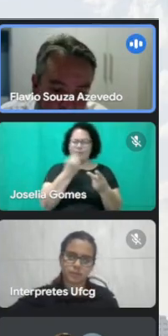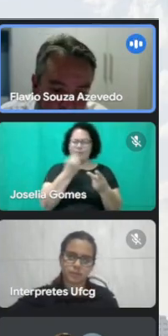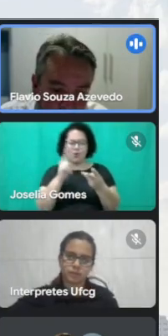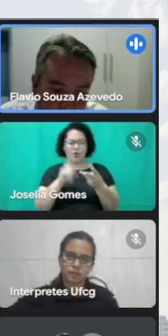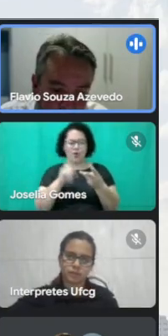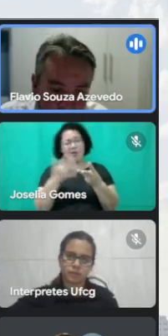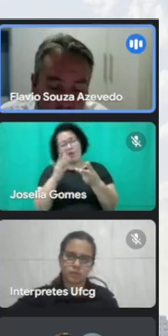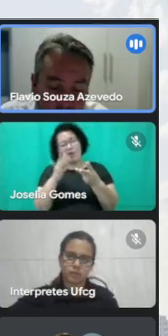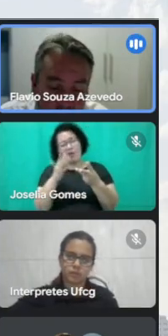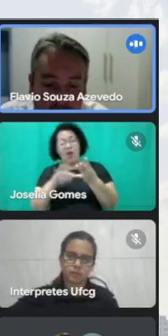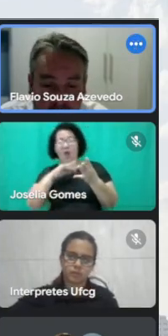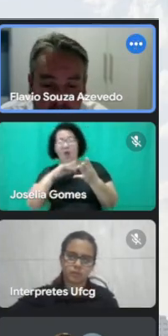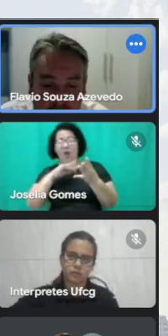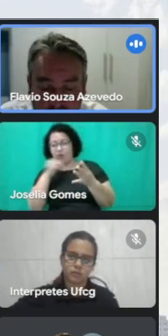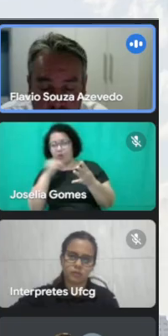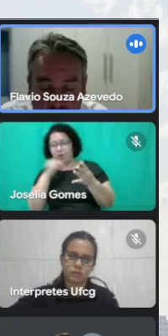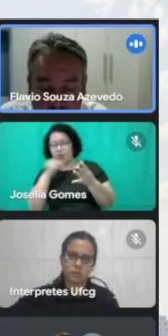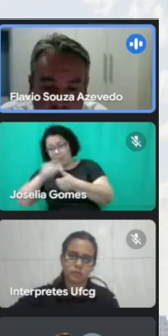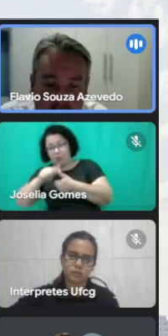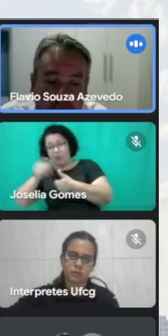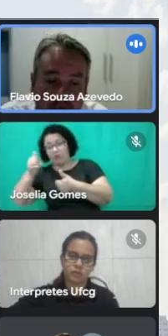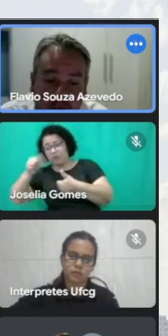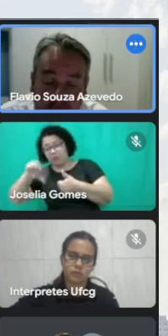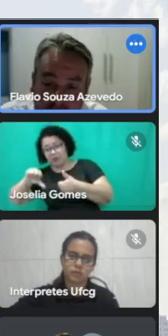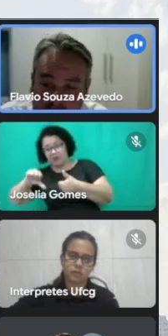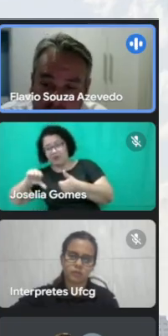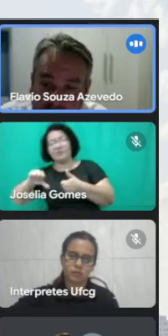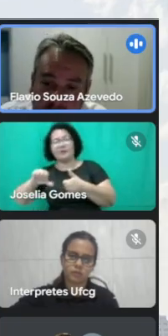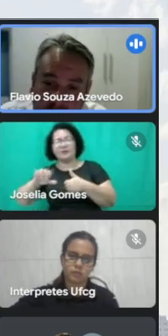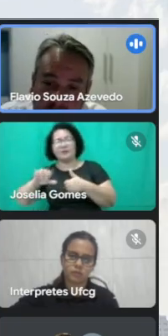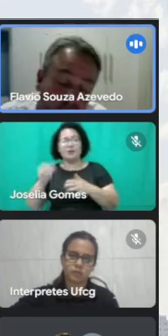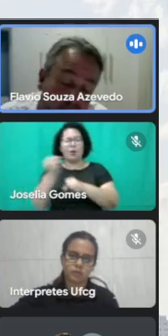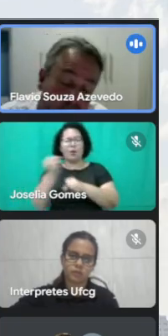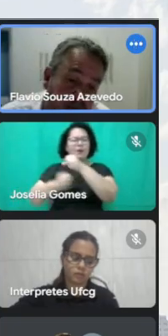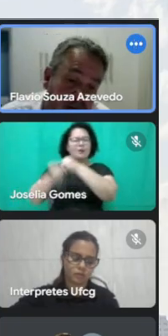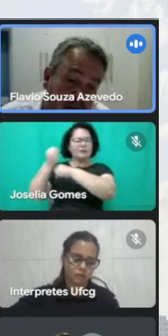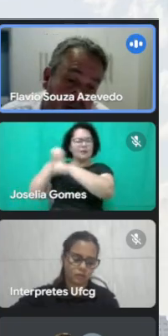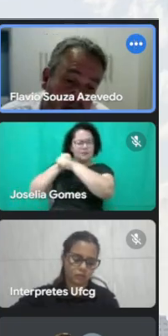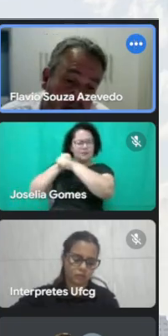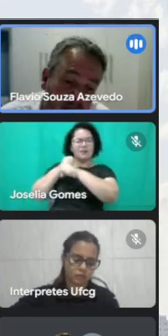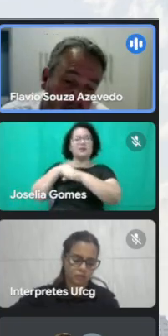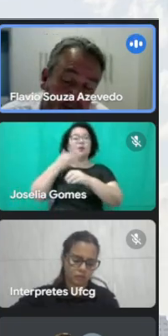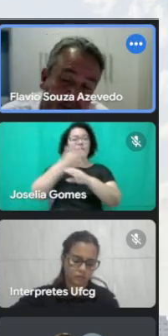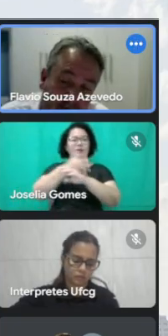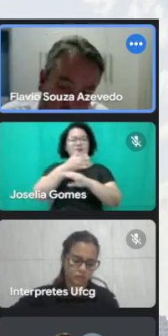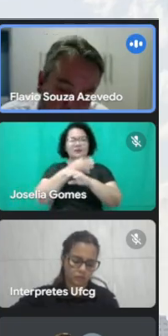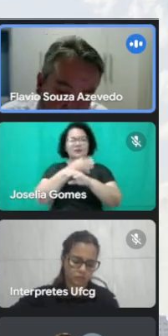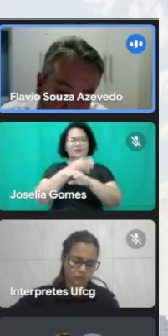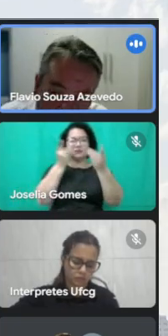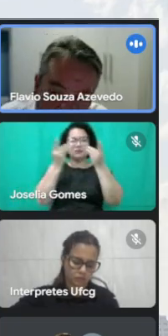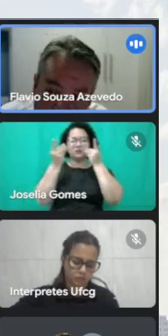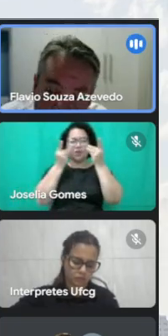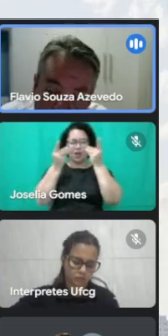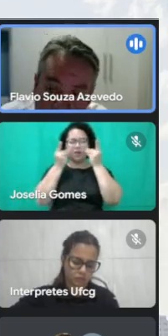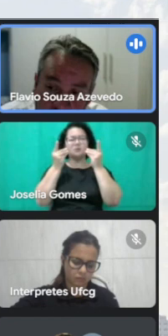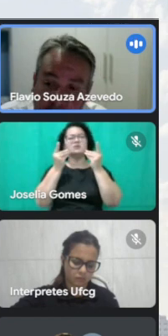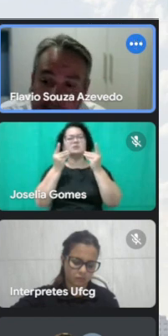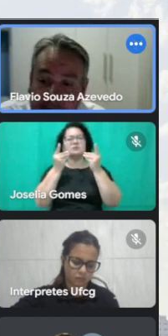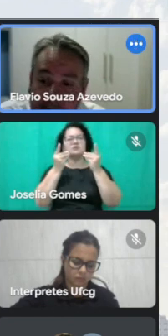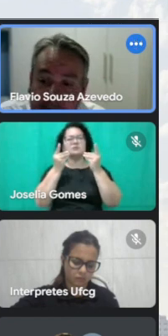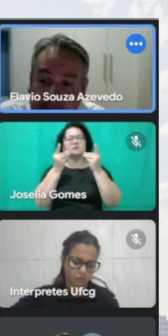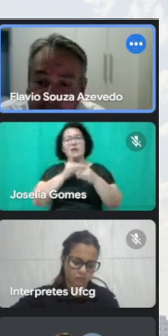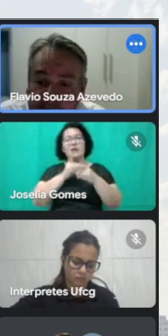um monitoramento, né, no ano passado, eu tive acesso aí a esses dados, né? Constantemente eles estão